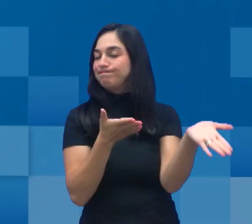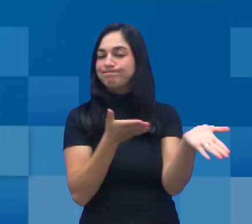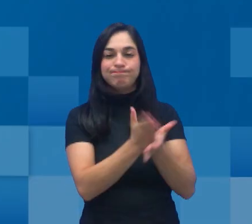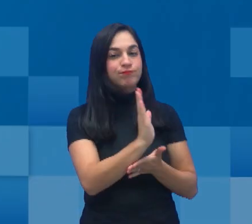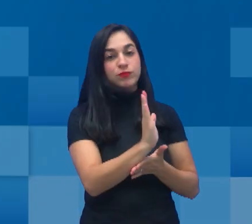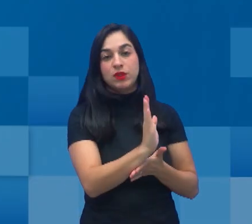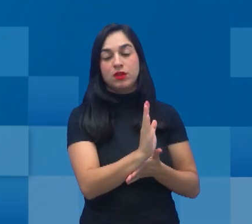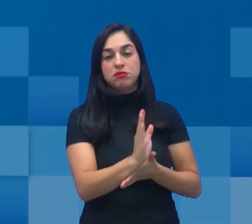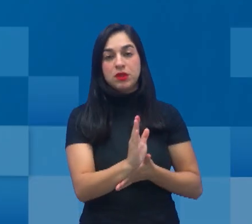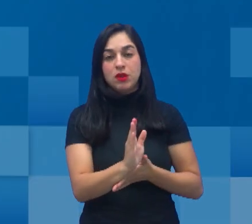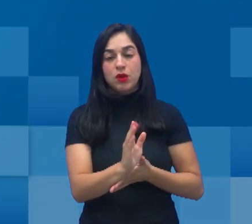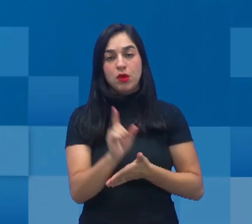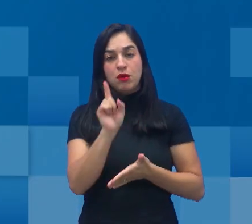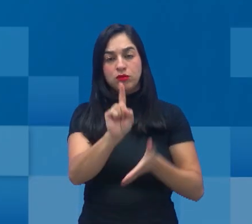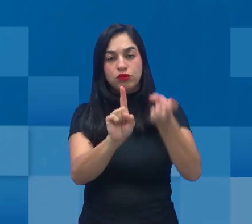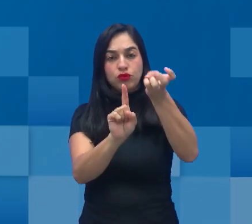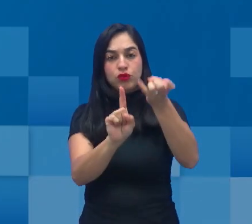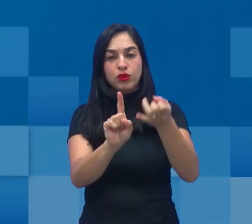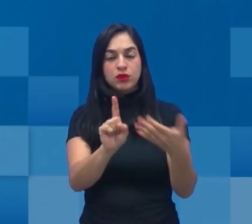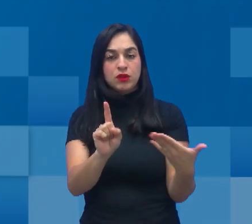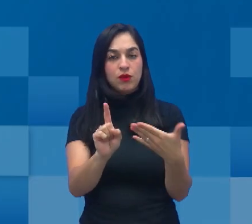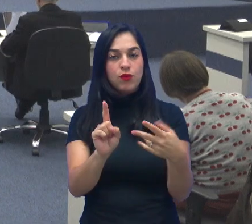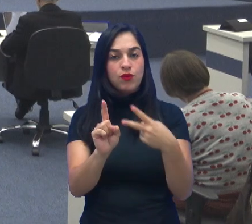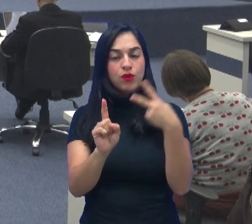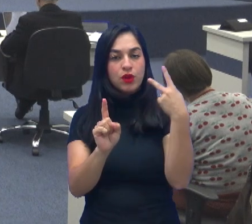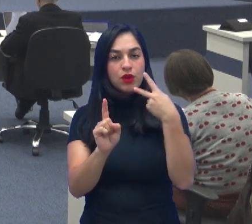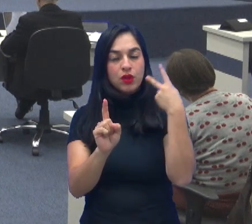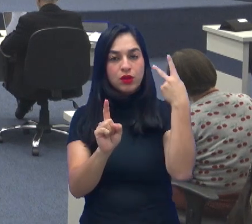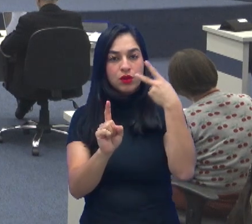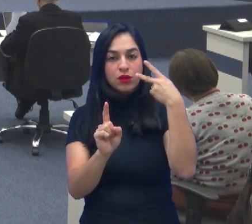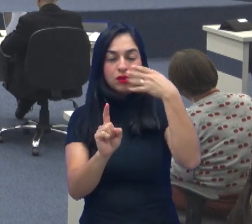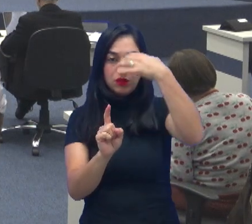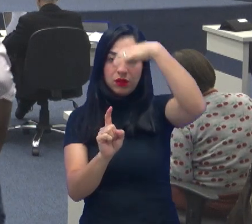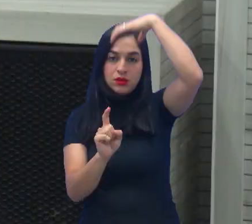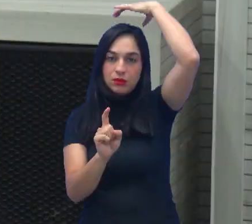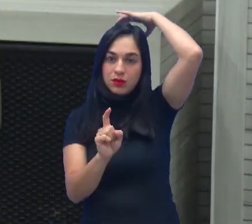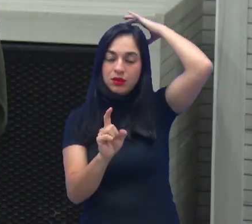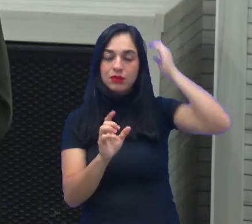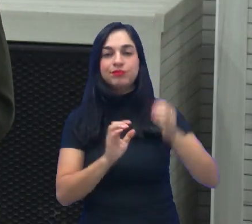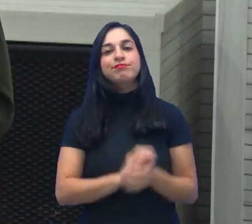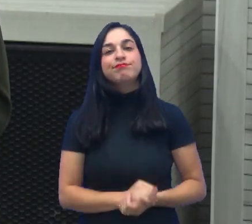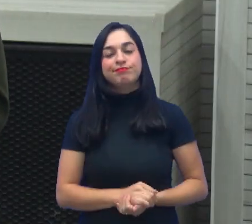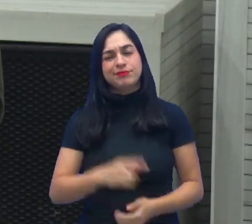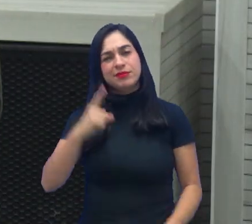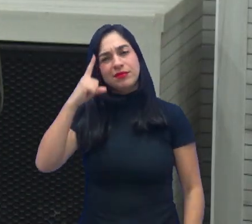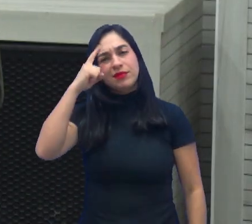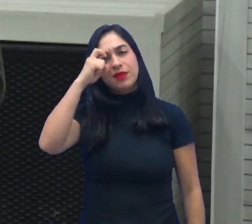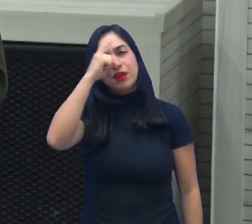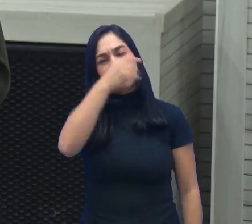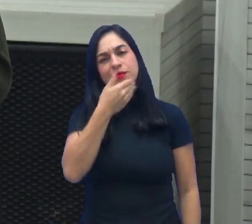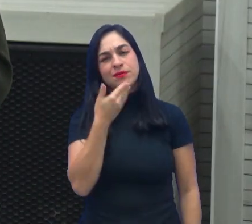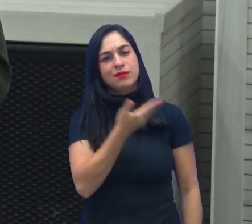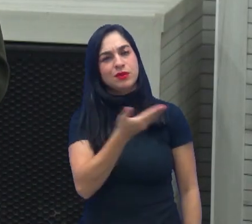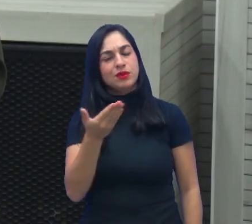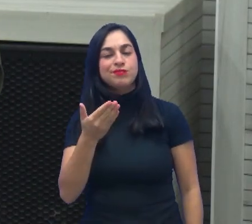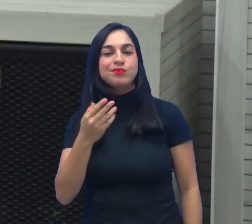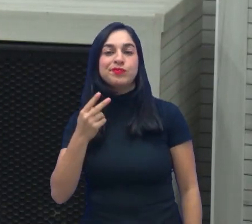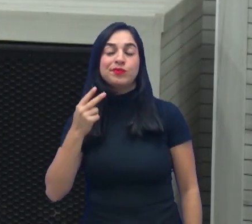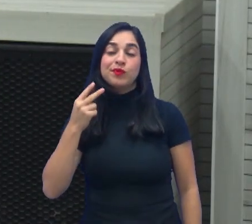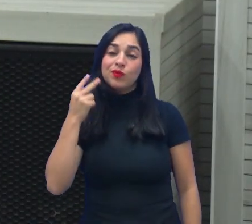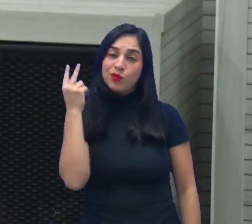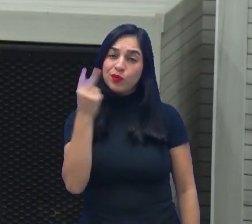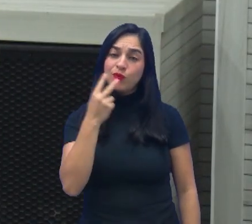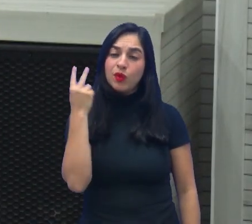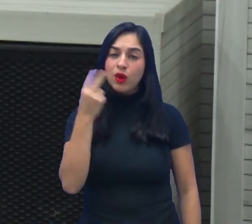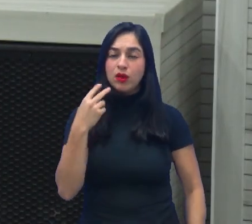Indicativo de votação por tempo de 1 minuto, o vereador Carlos Abranches. É difícil a gente cobrar uma reflexão crítica quando se tem